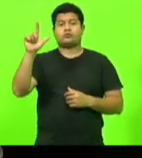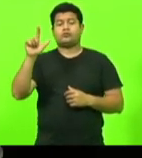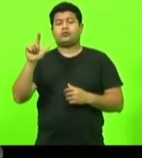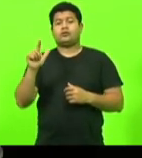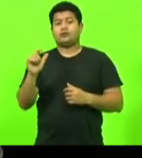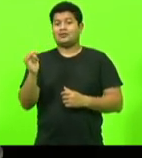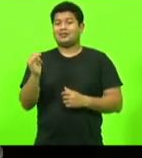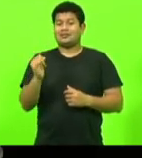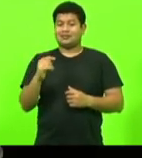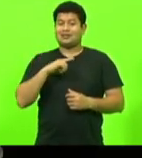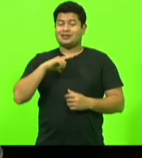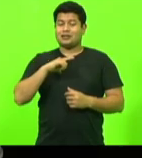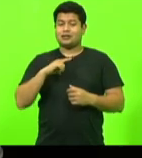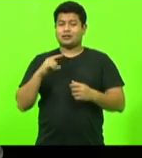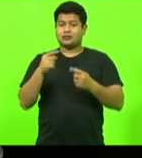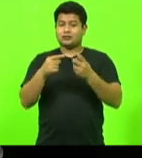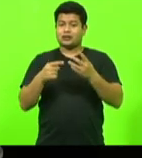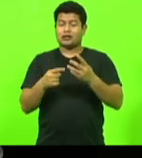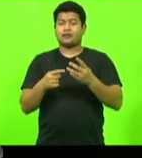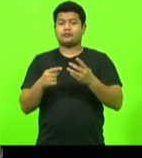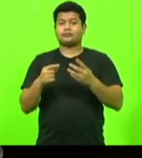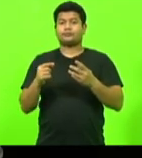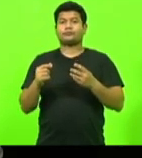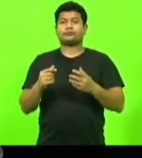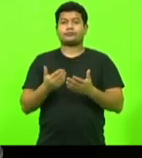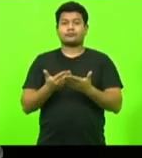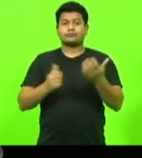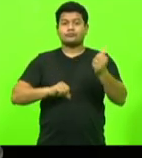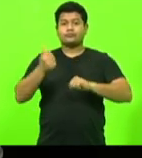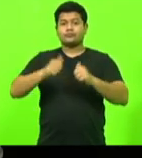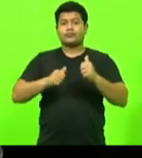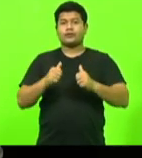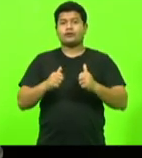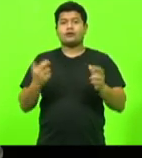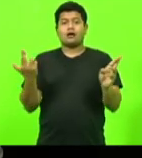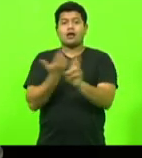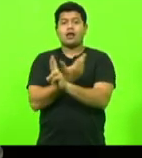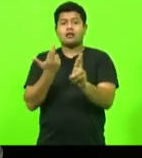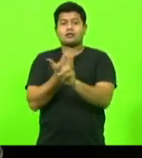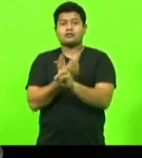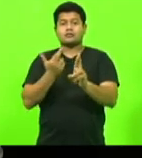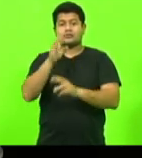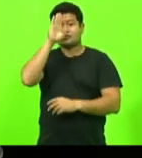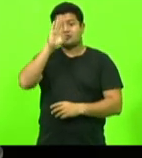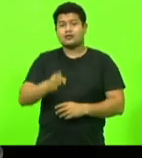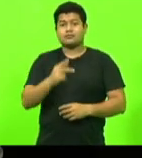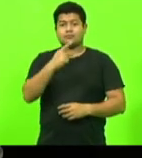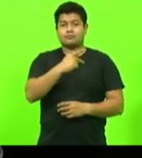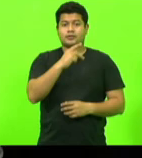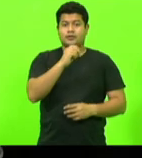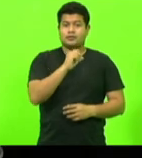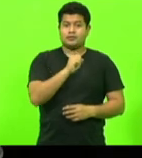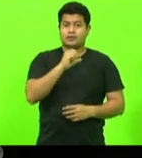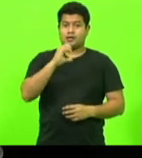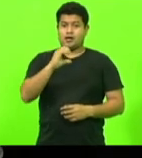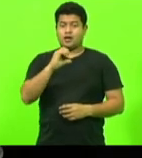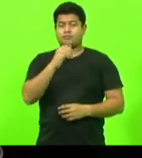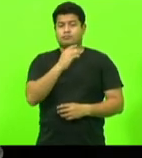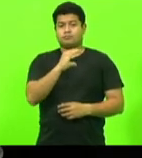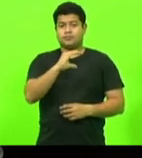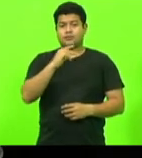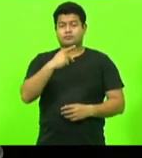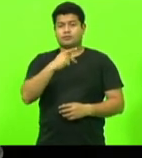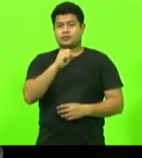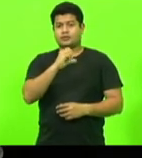na elaboração da proposta e está centrado no relacionamento direto do PCS com as garantias estabelecidas